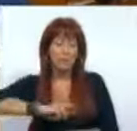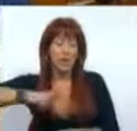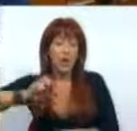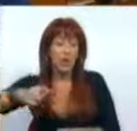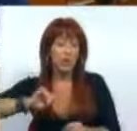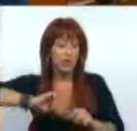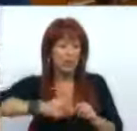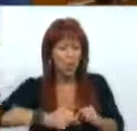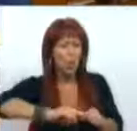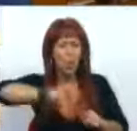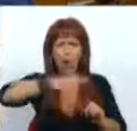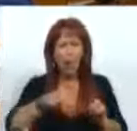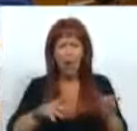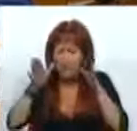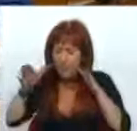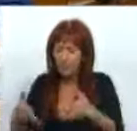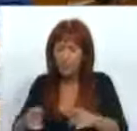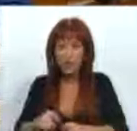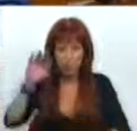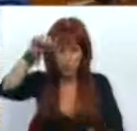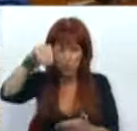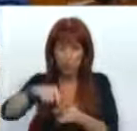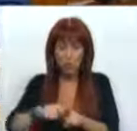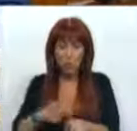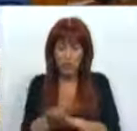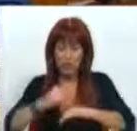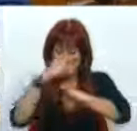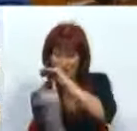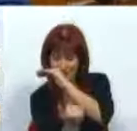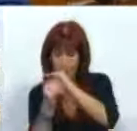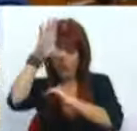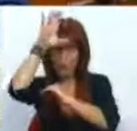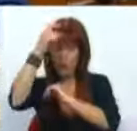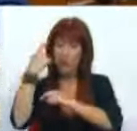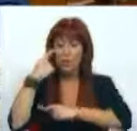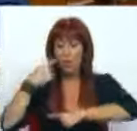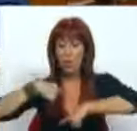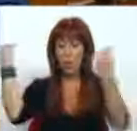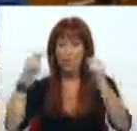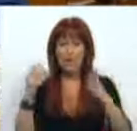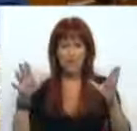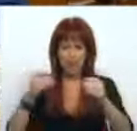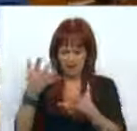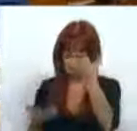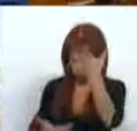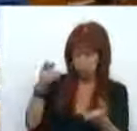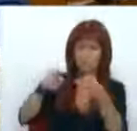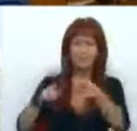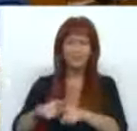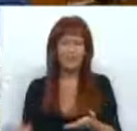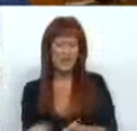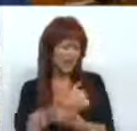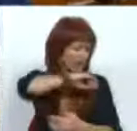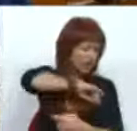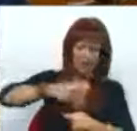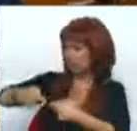ano. Não, vou concentrar-me nos resultados do subsetor Estado, aquele em que tradicionalmente ocorre o maior desequilíbrio entre a